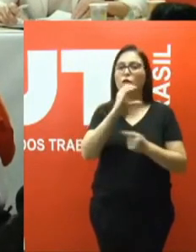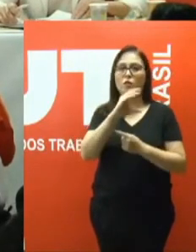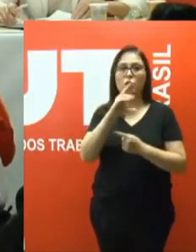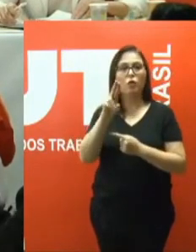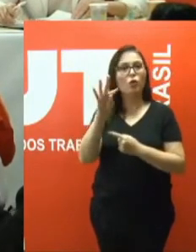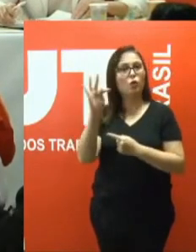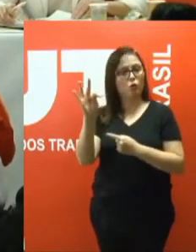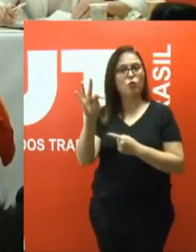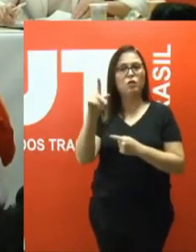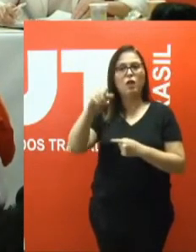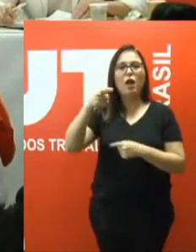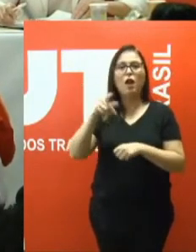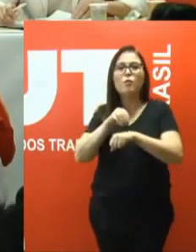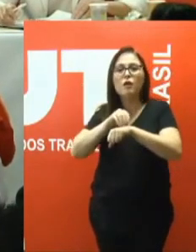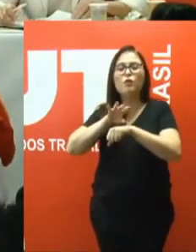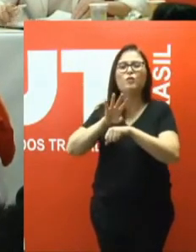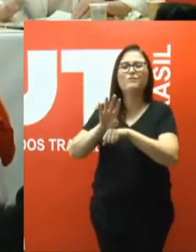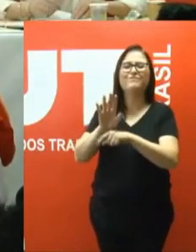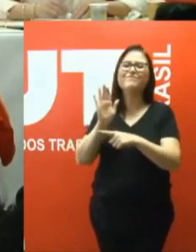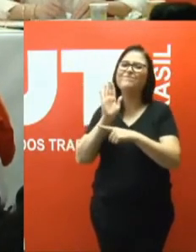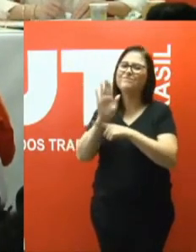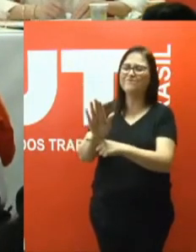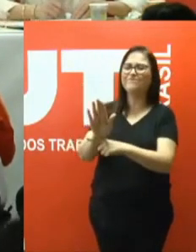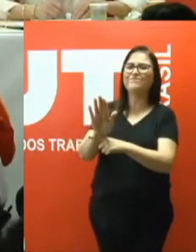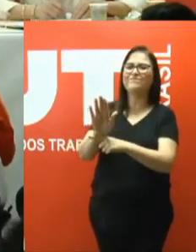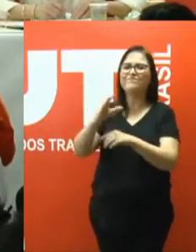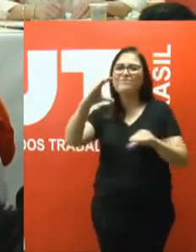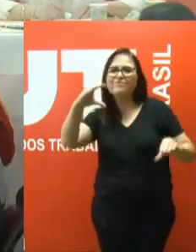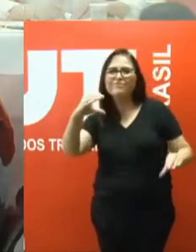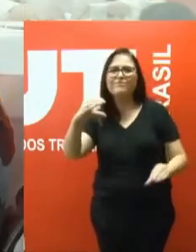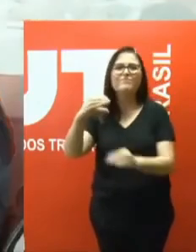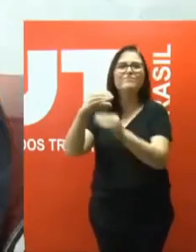contribuição para somar-se ao